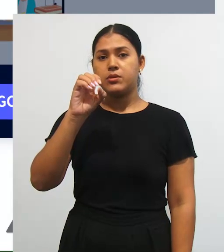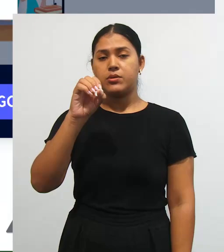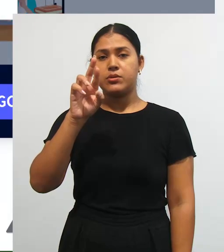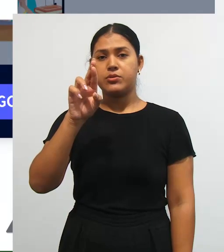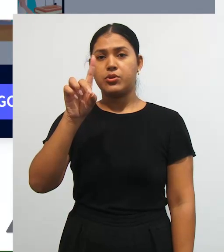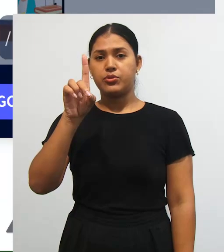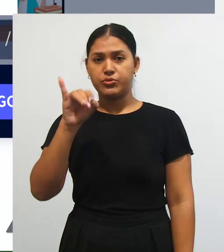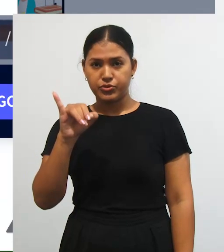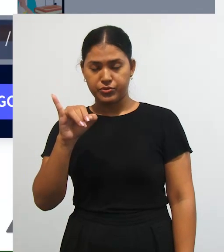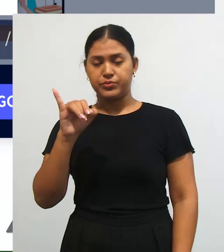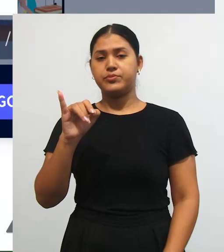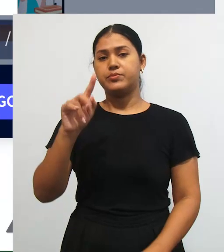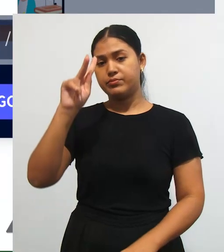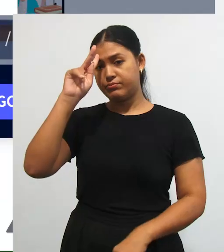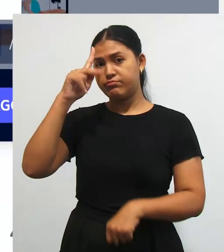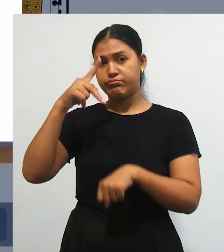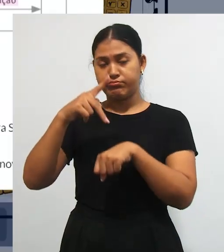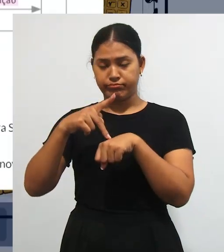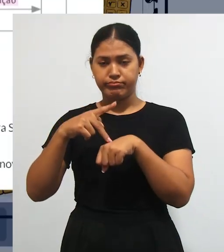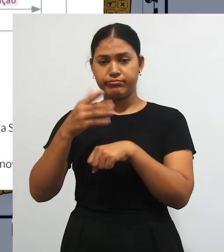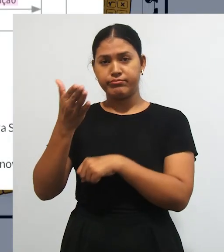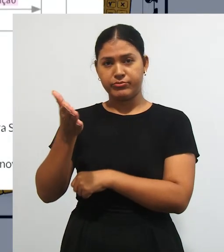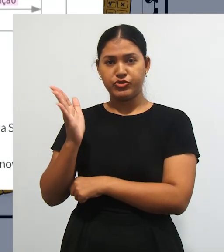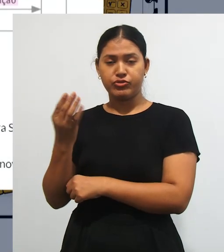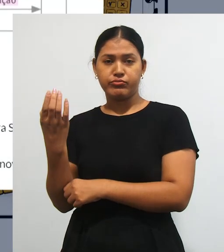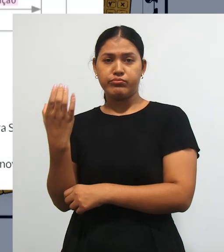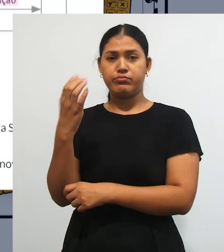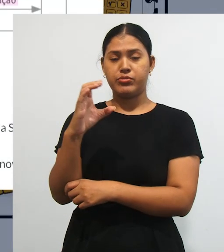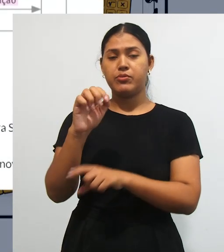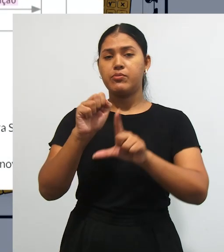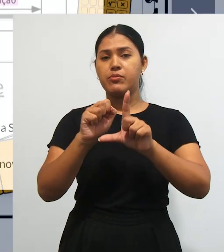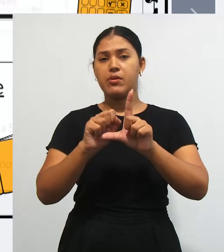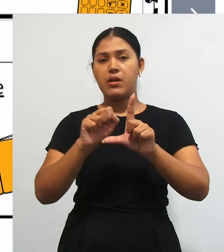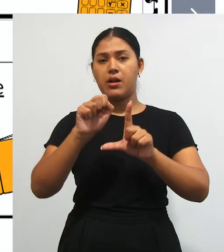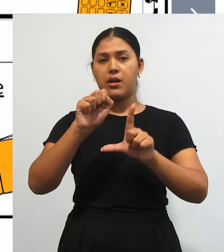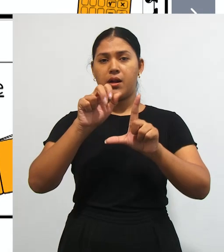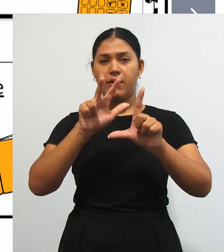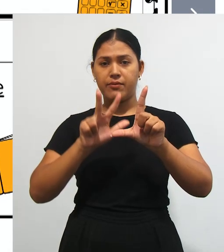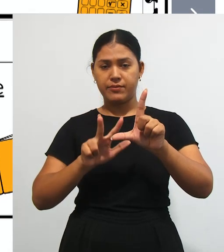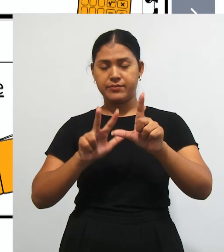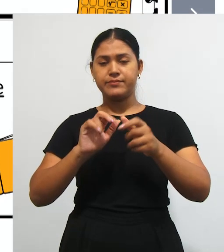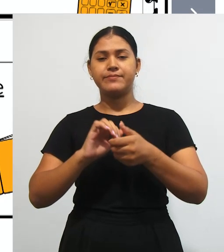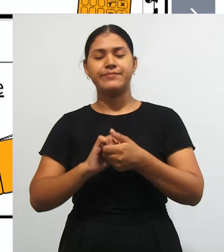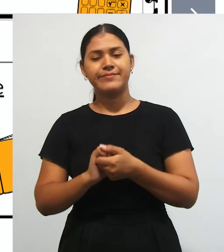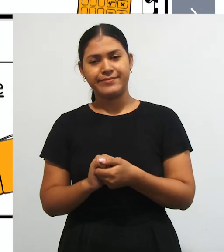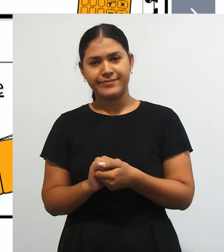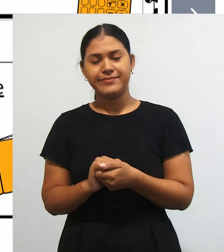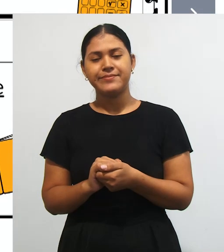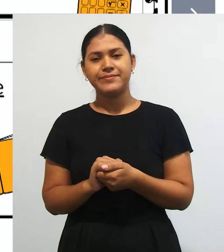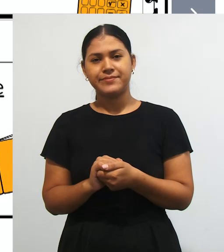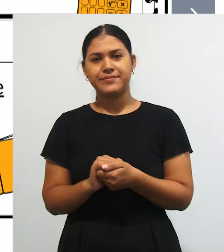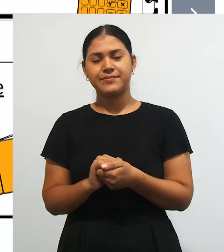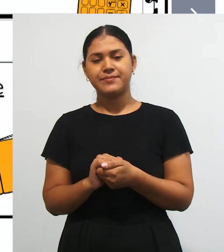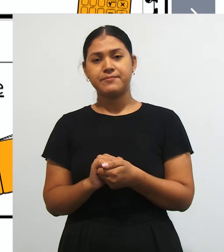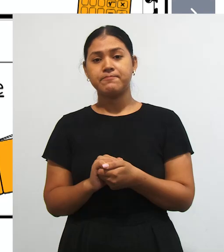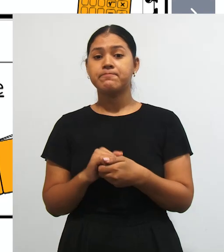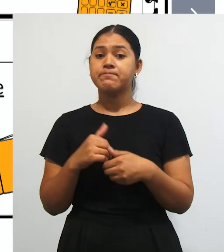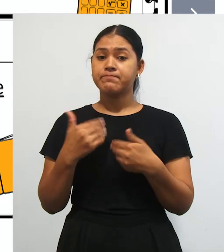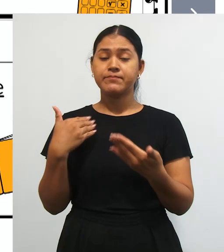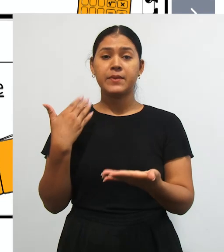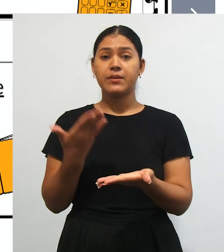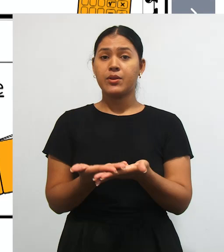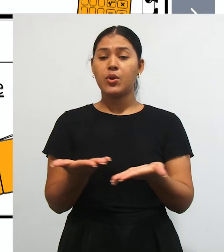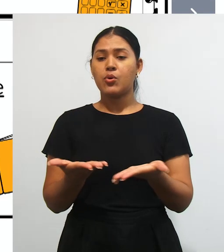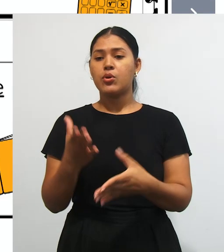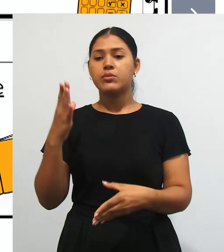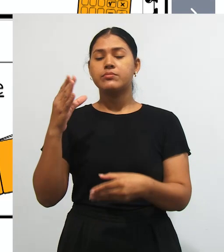disponível aí no ambiente virtual, tá bom? Bom, essa é a dinâmica e aí, até o momento, é